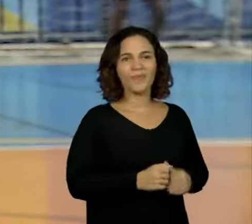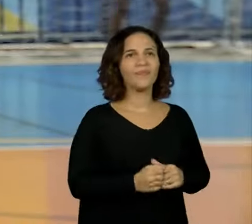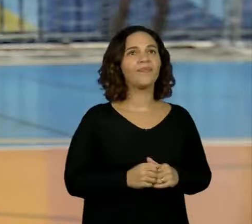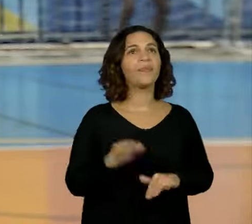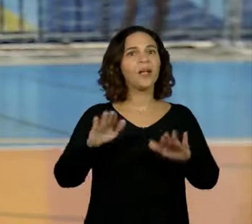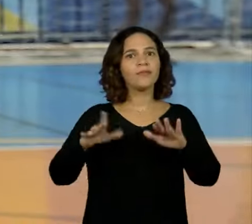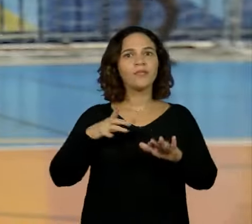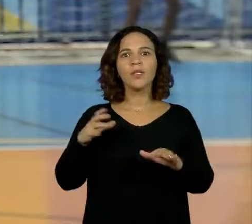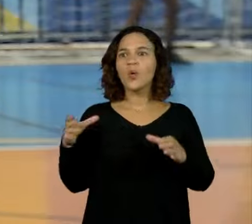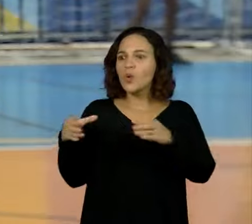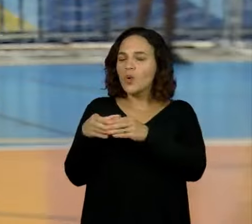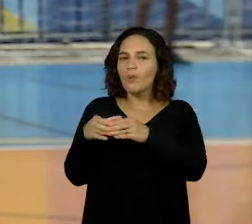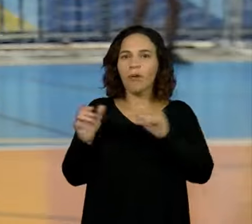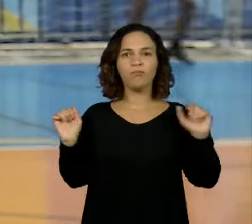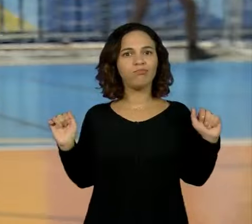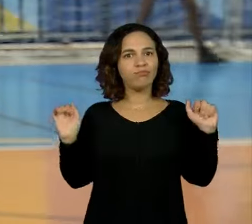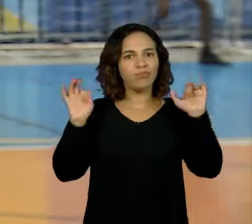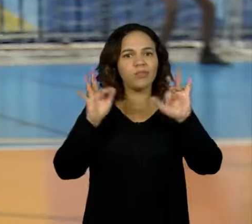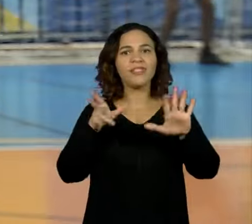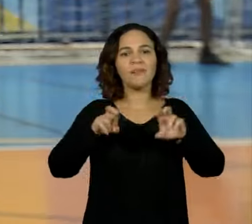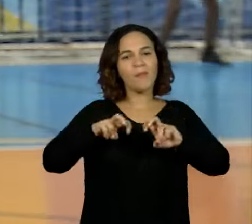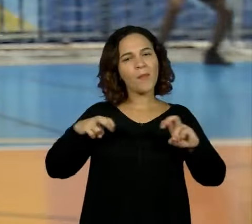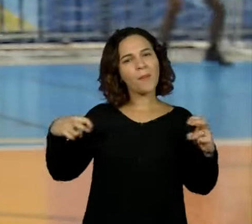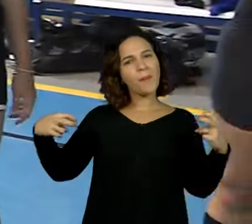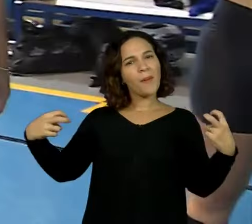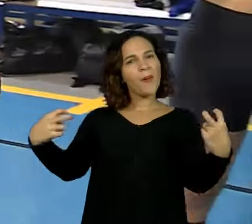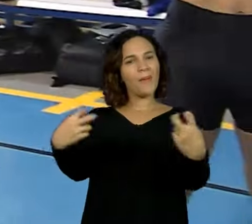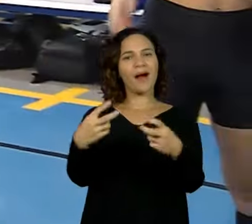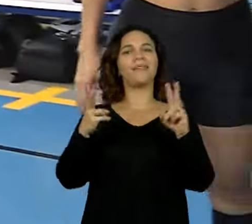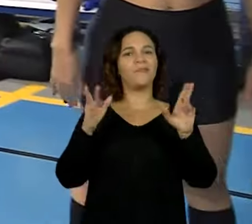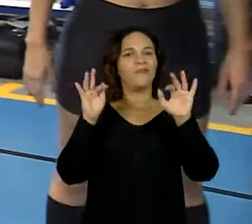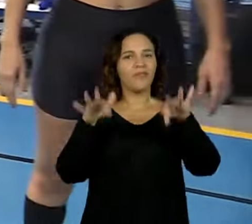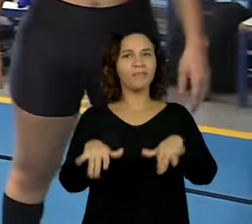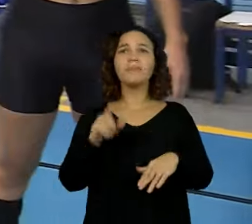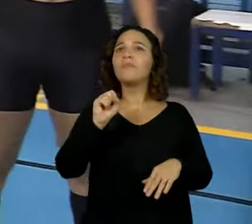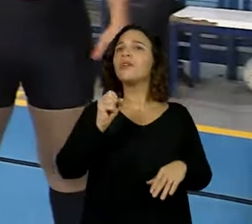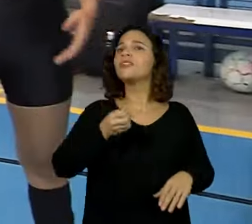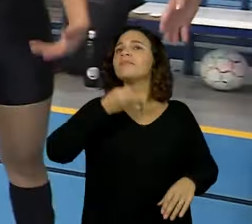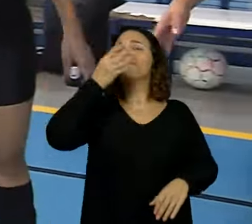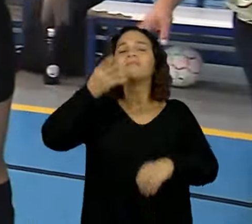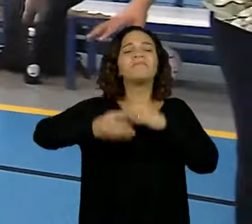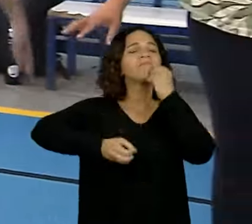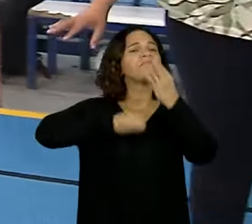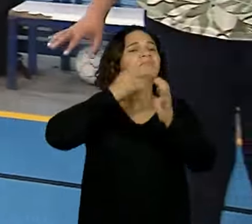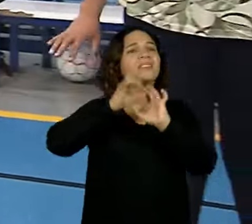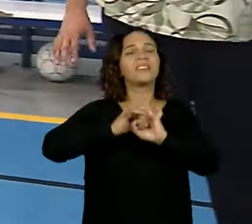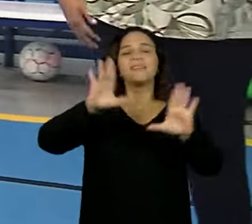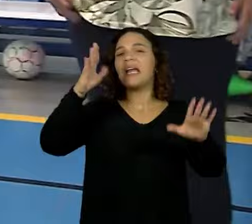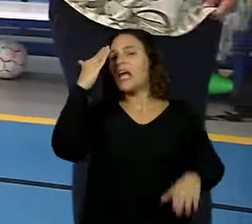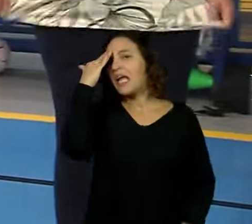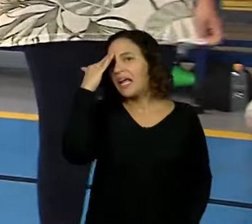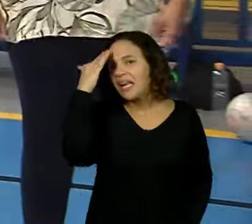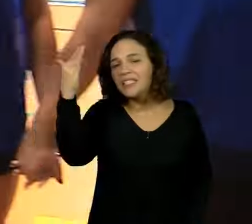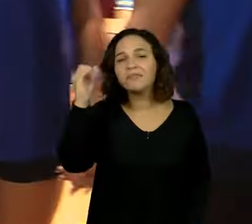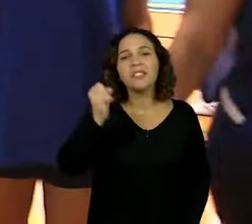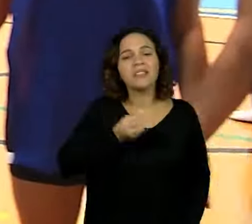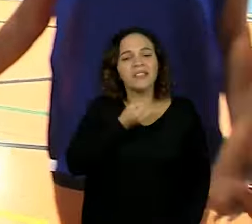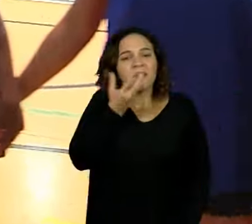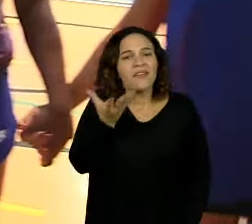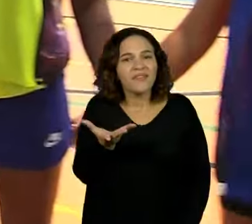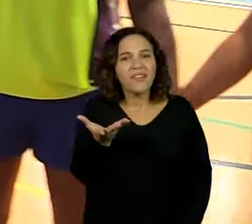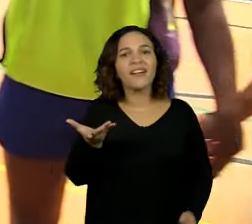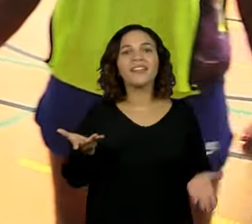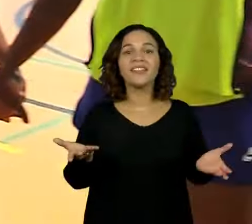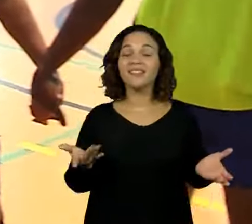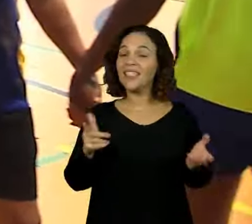estar em grupo, e no final da aula a gente sempre faz uma roda de conversa, onde elas podem falar o que quiser, agradecer, desabafar. Então